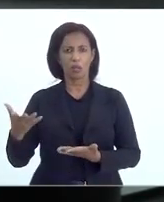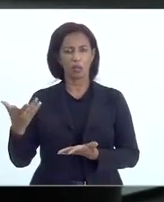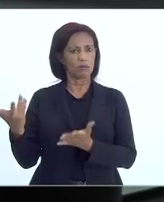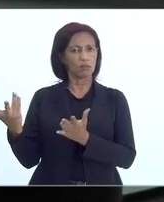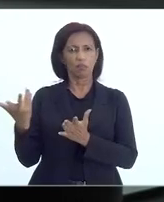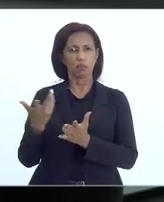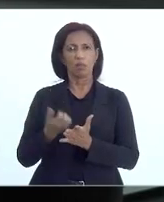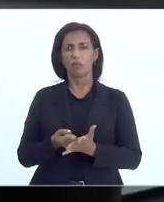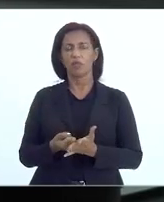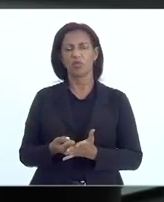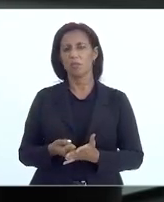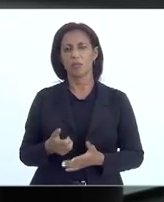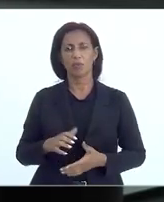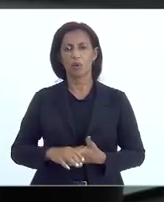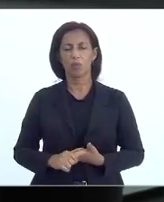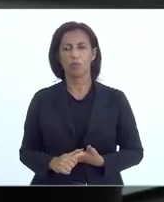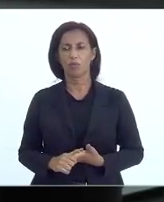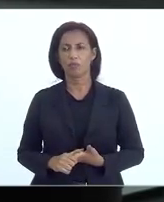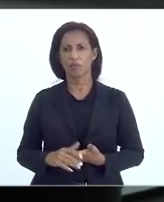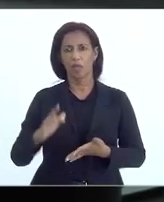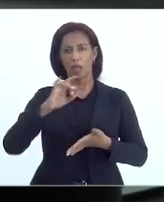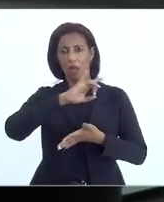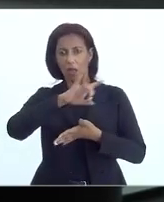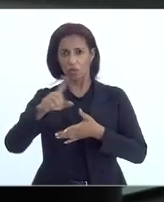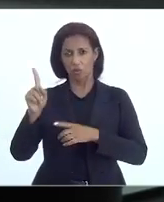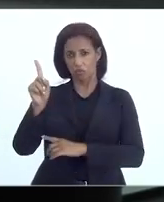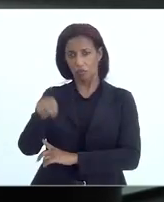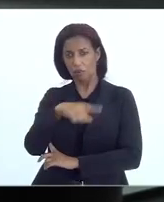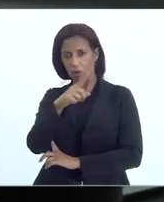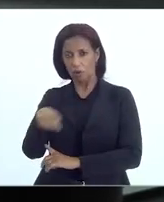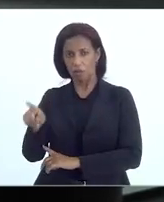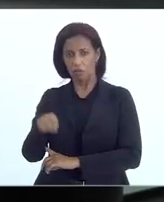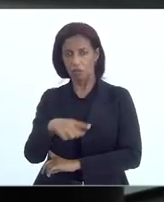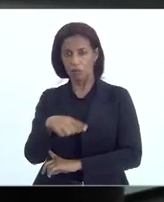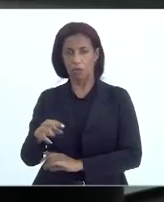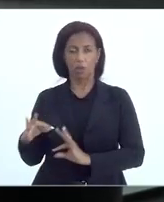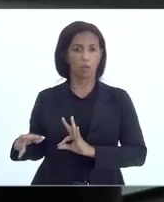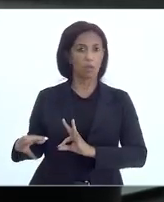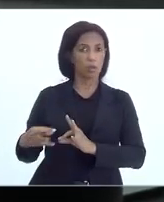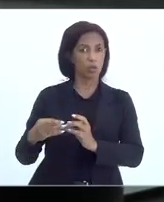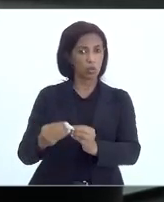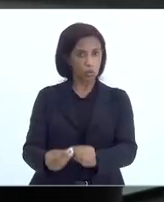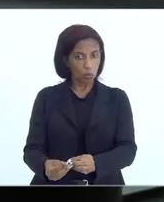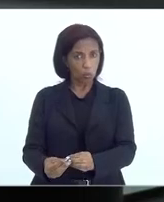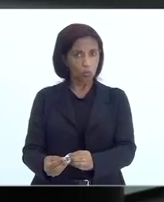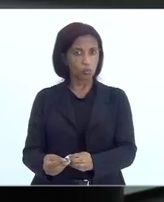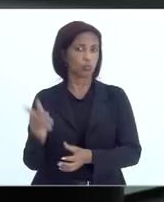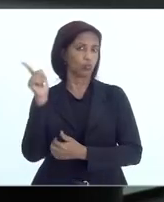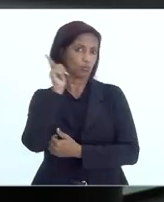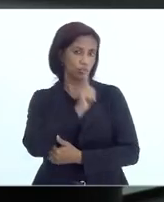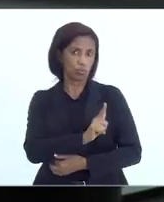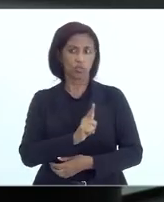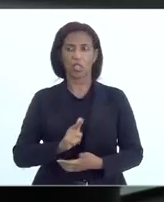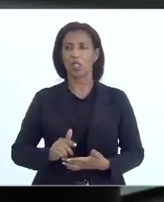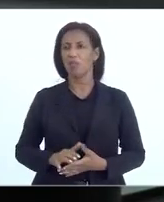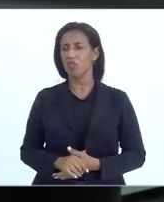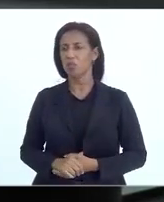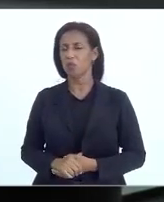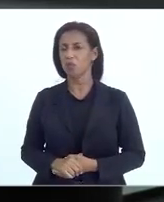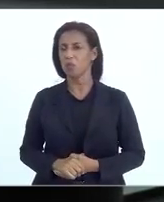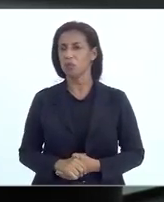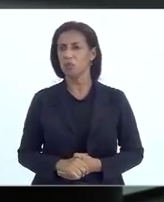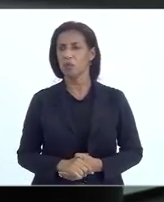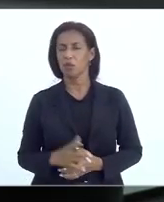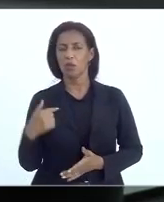se faz um recurso administrativo as questões são anuladas e todos os candidatos ganham claro essa eu